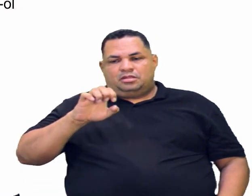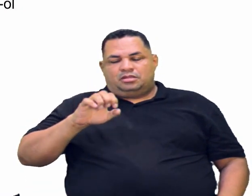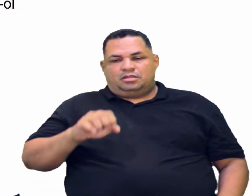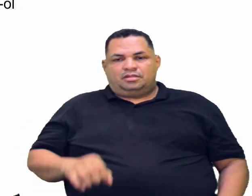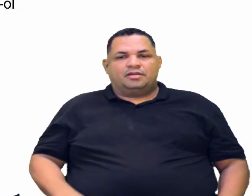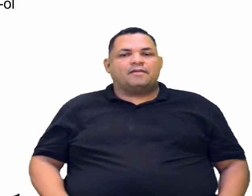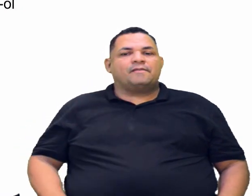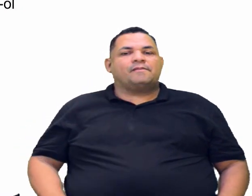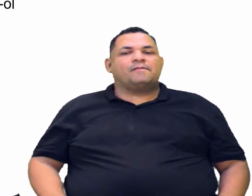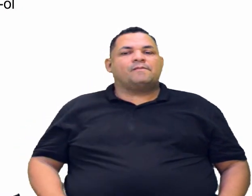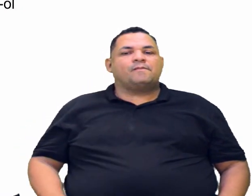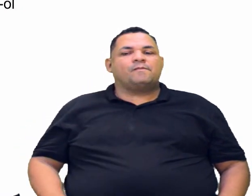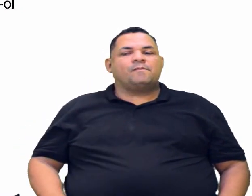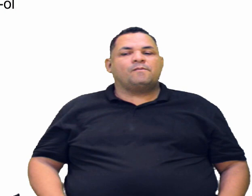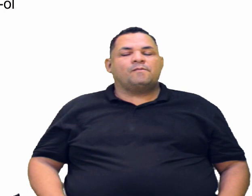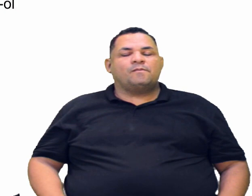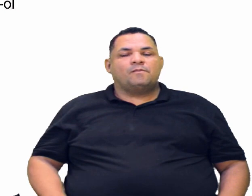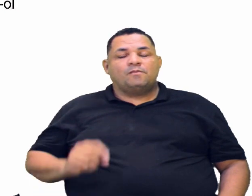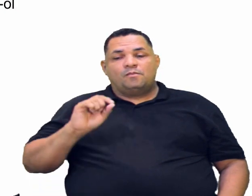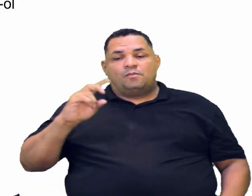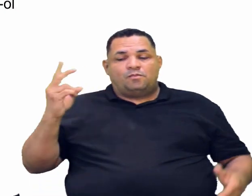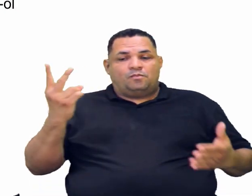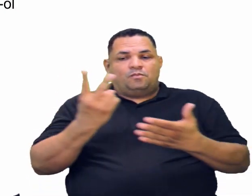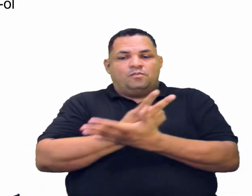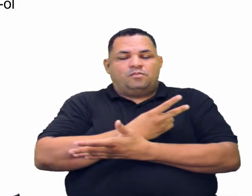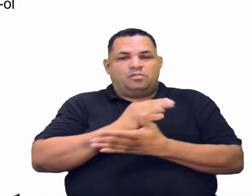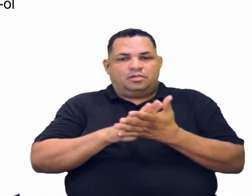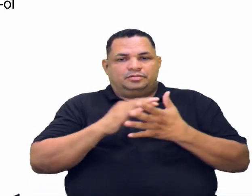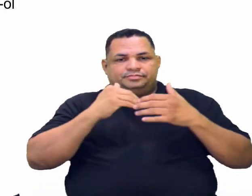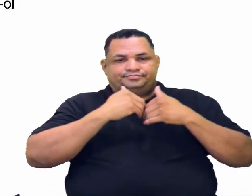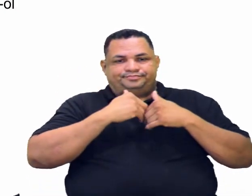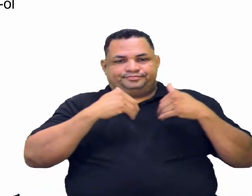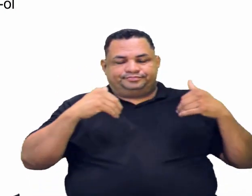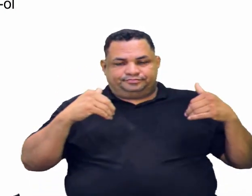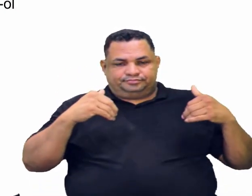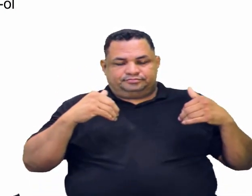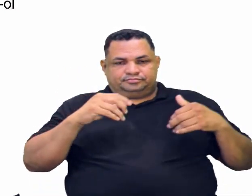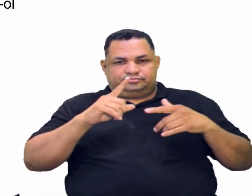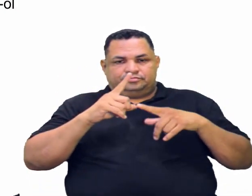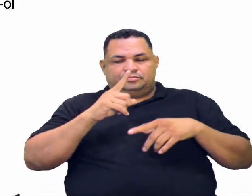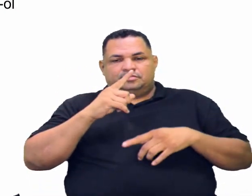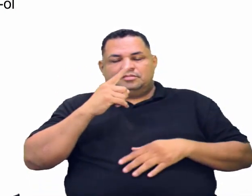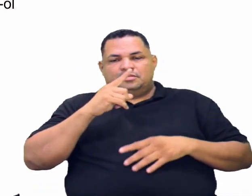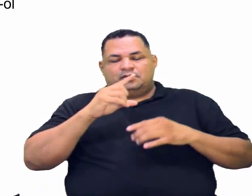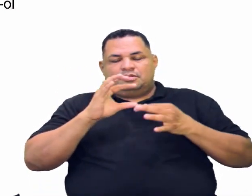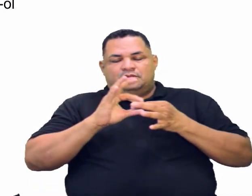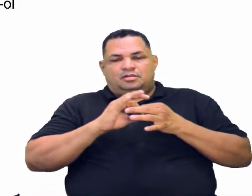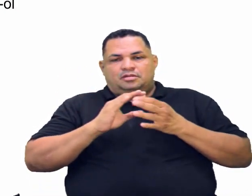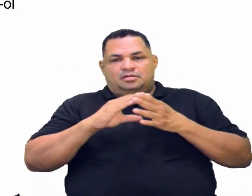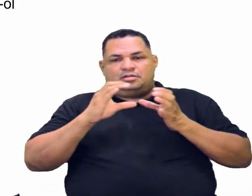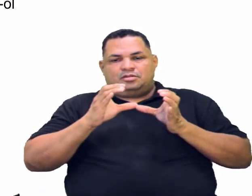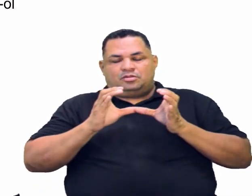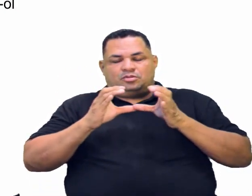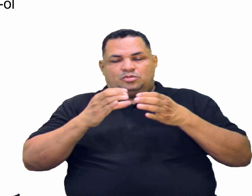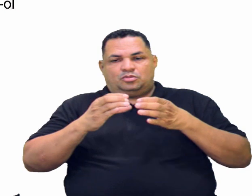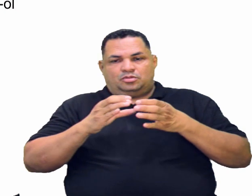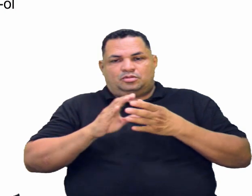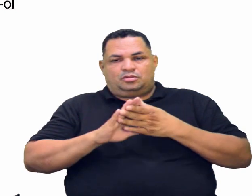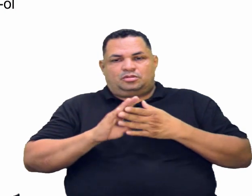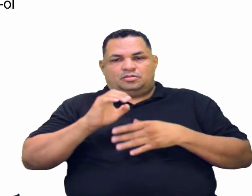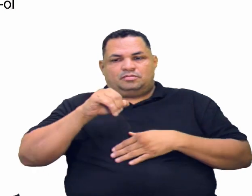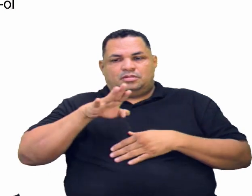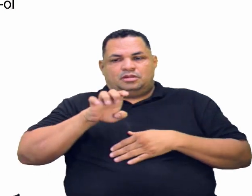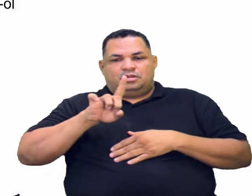aldeído acético. O que que acontece? Ó, rompe a ligação. Esse nosso grupo, que a gente poderia chamar de